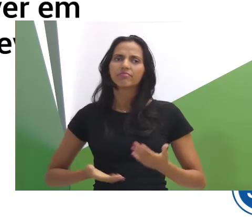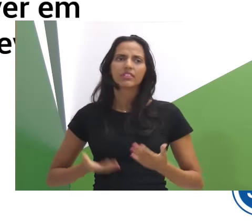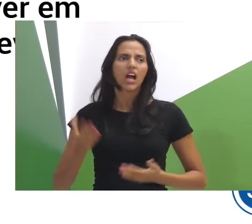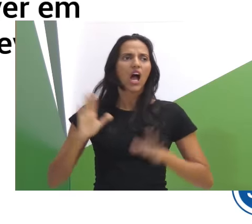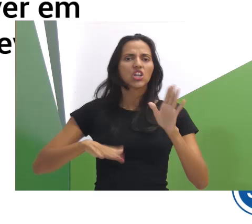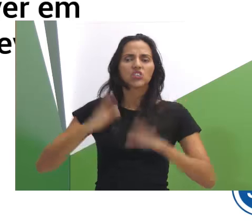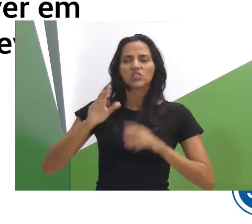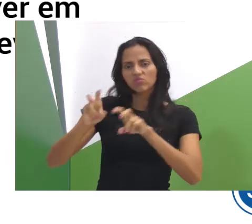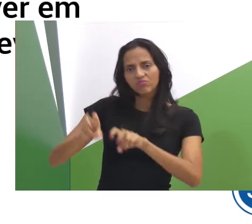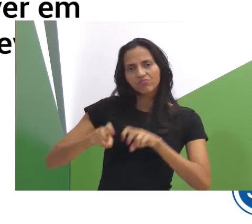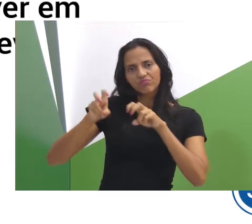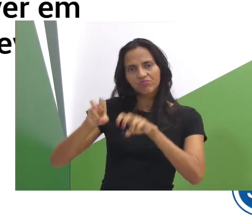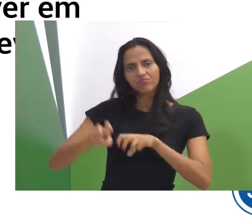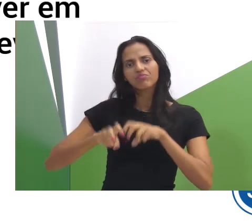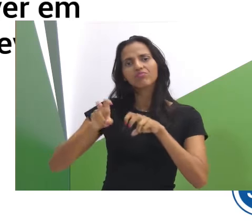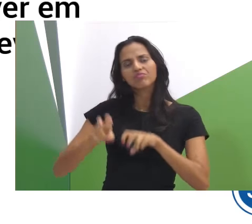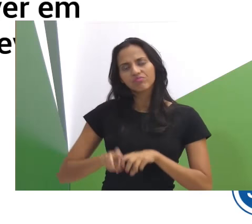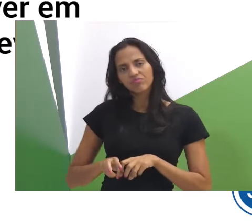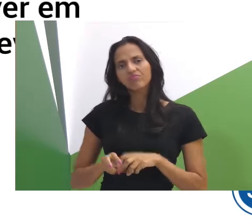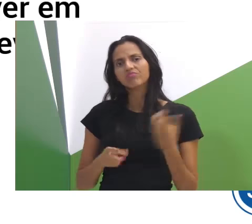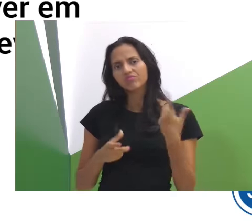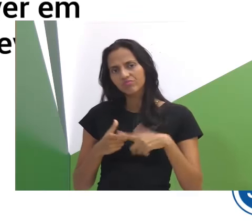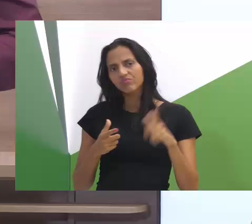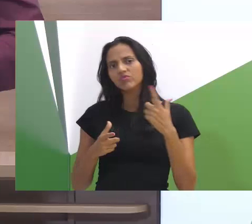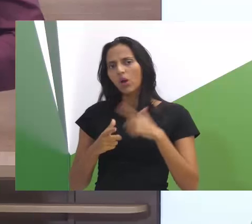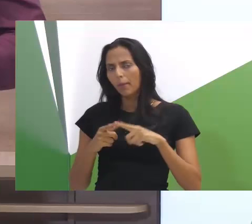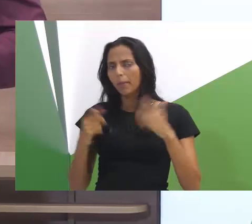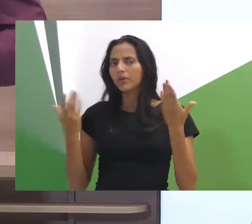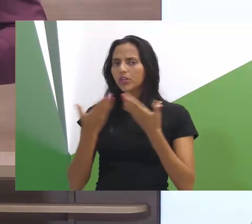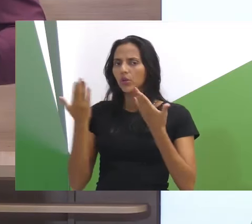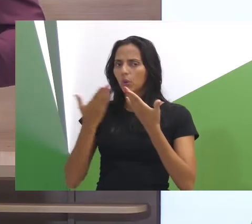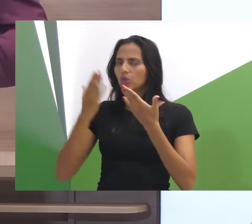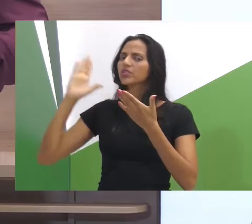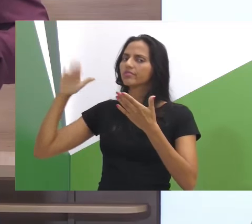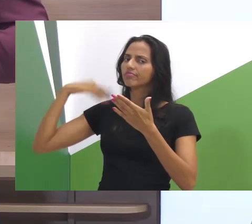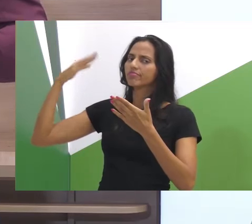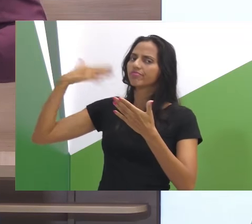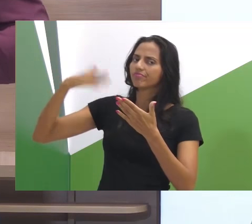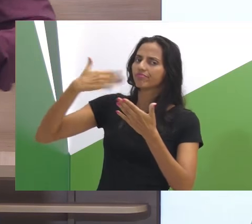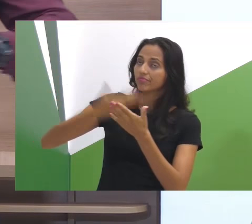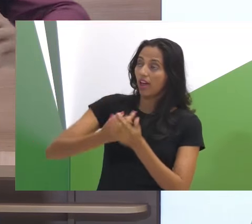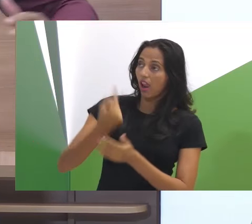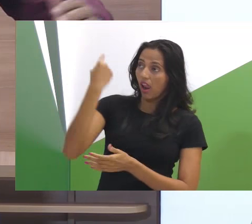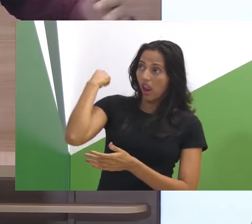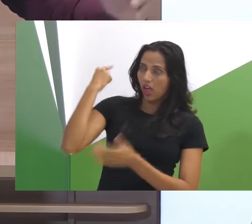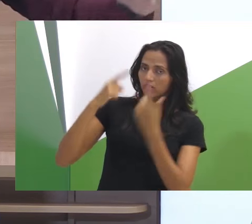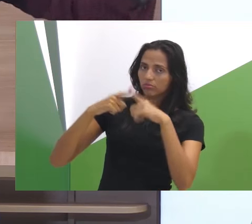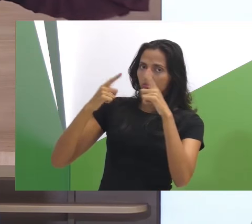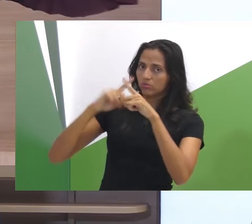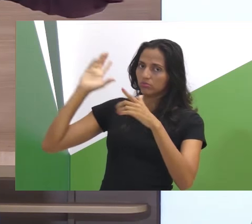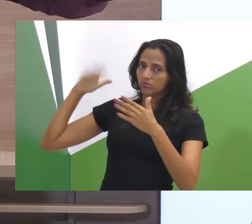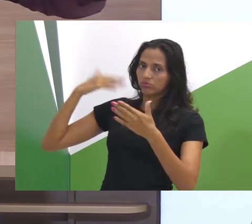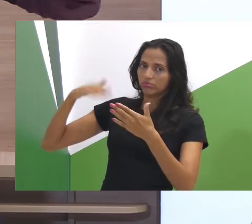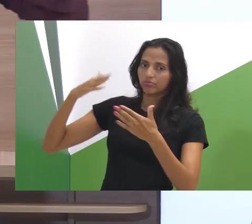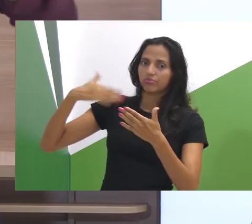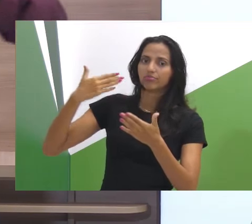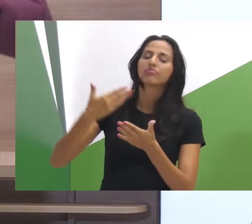E isso vai criar um problema que ocorre até hoje, que são os grandes bolsões